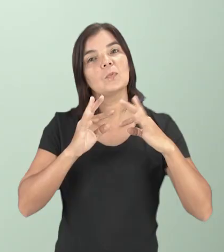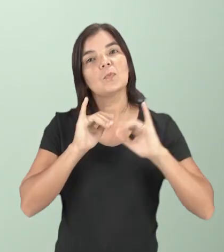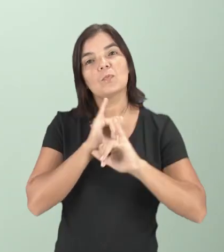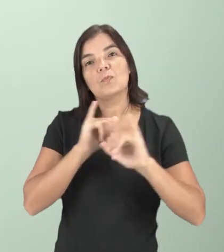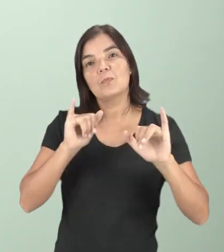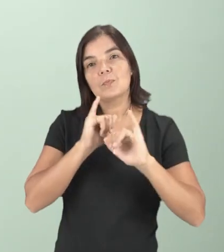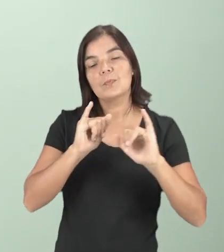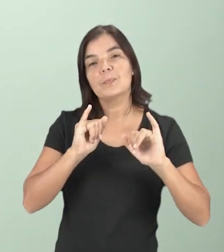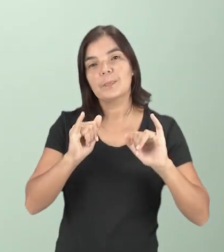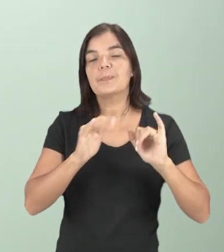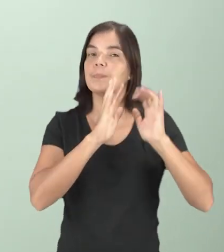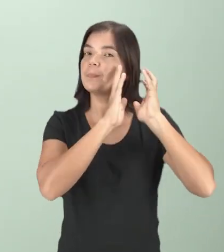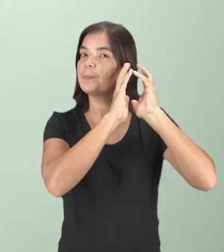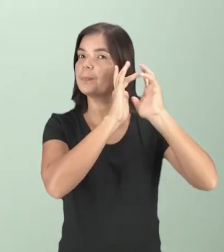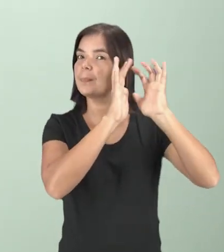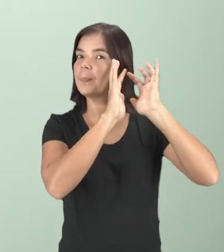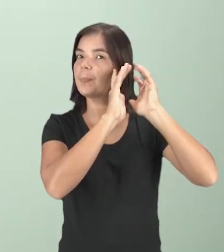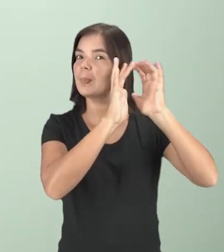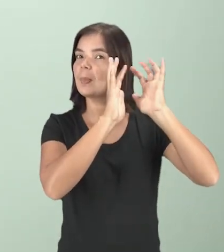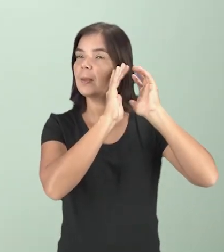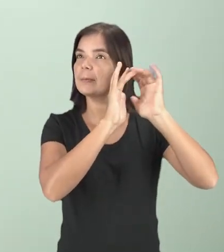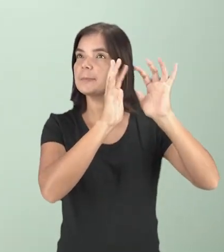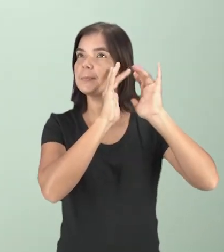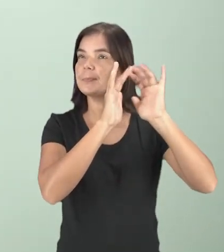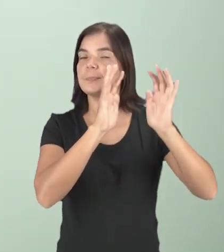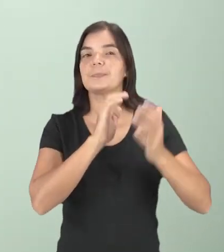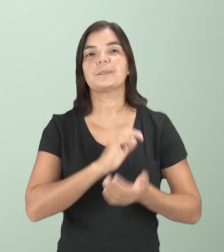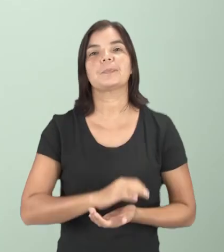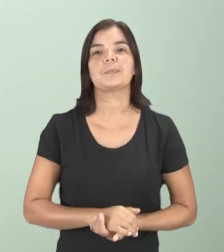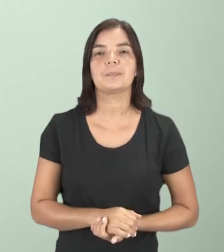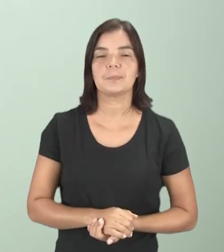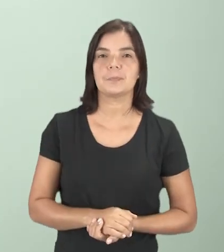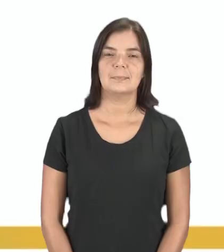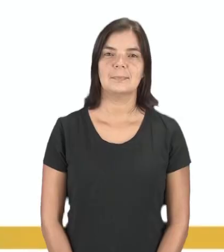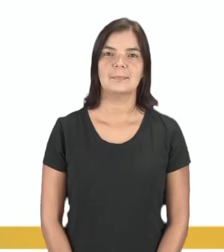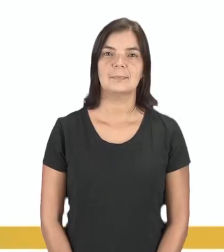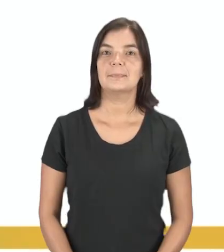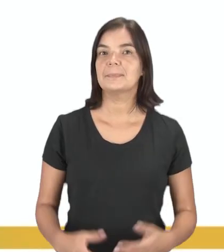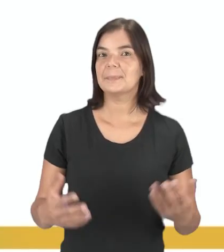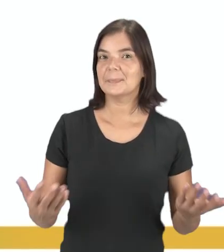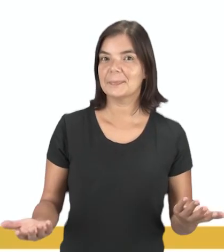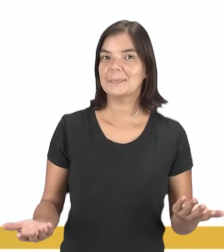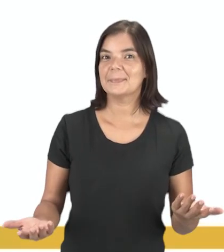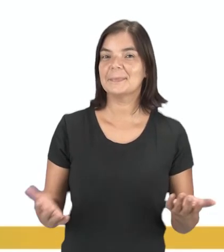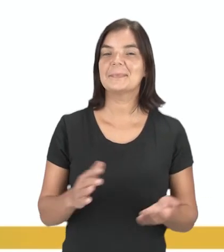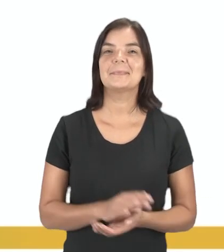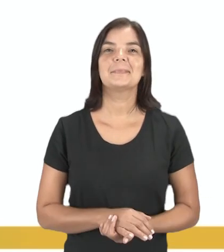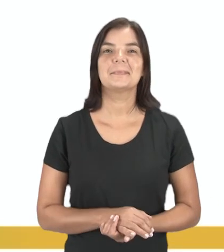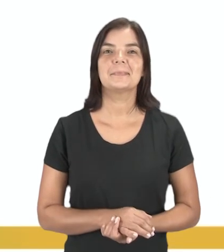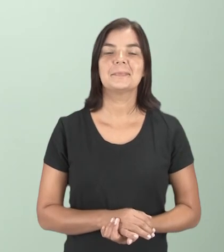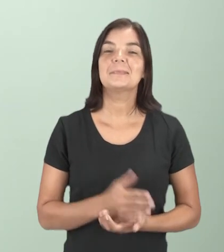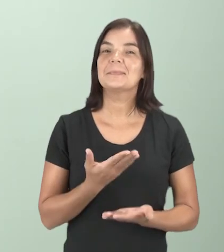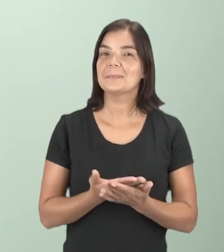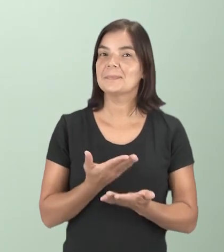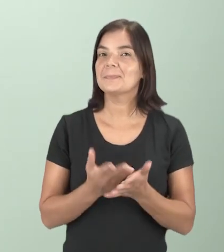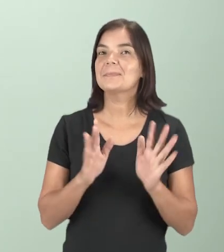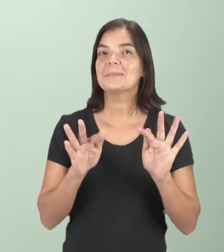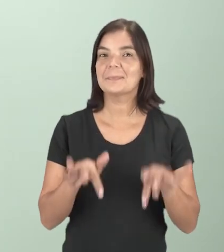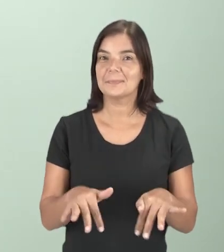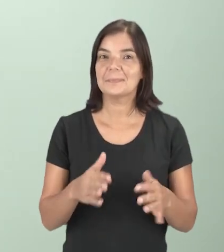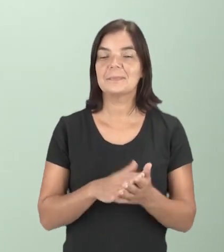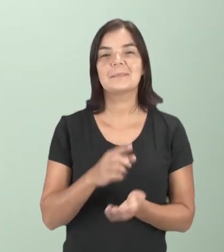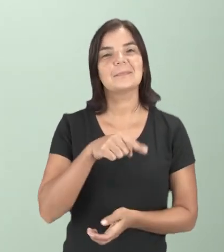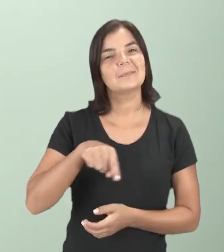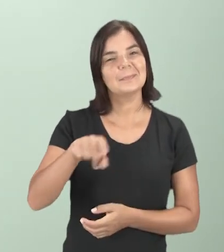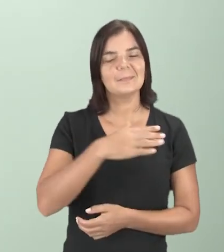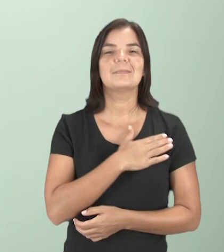a informação captada pelo ar para o seu cérebro. Então, pessoal, ficamos por aqui. Espero que